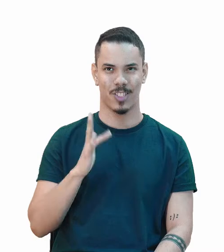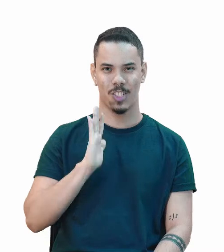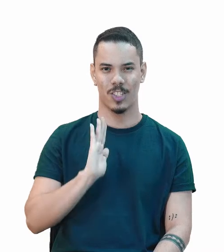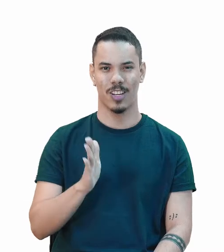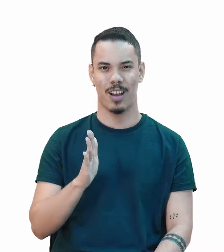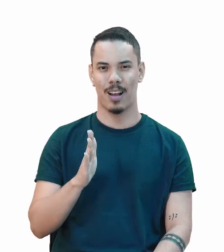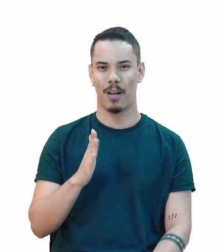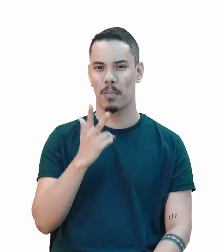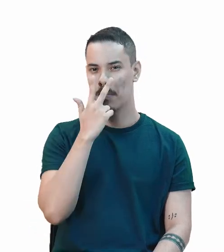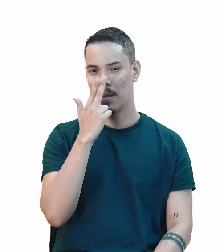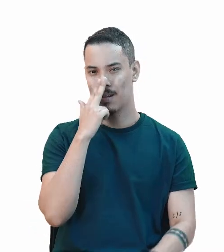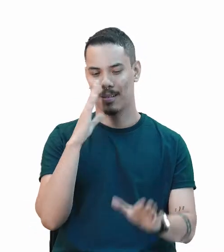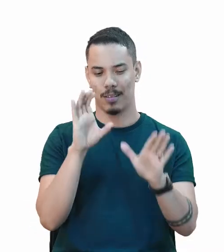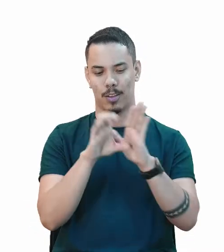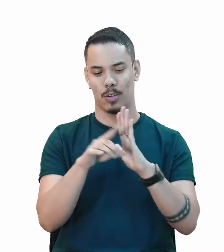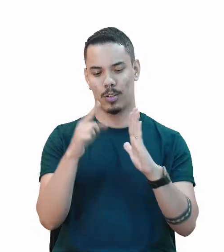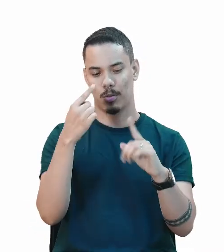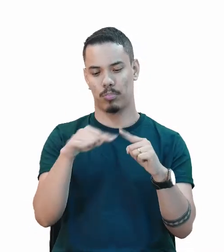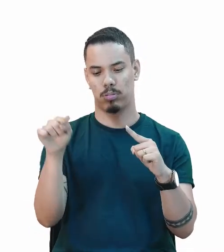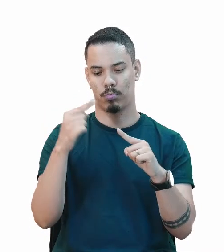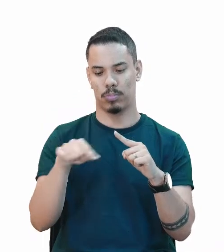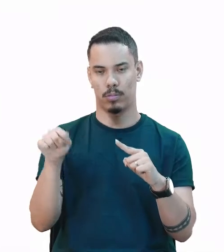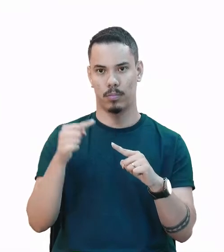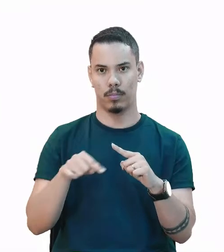são pessoas que rejeitam o casamento.